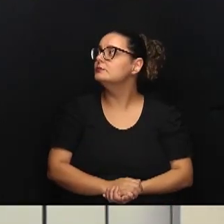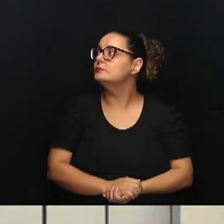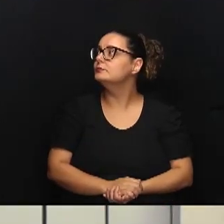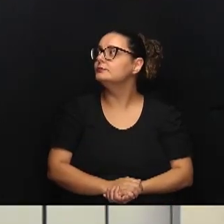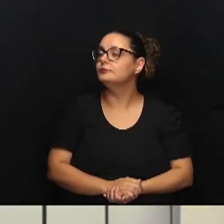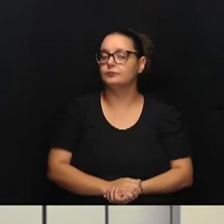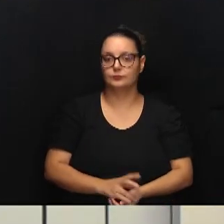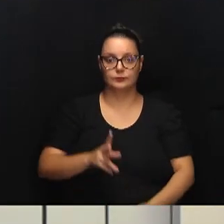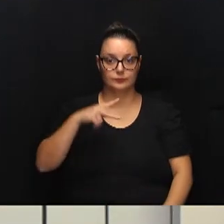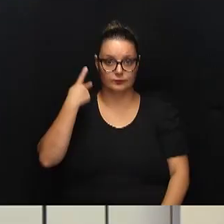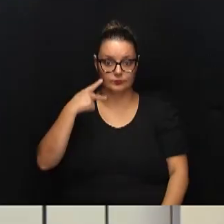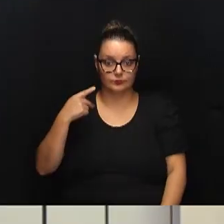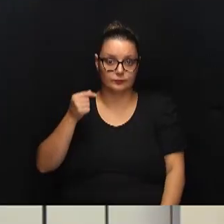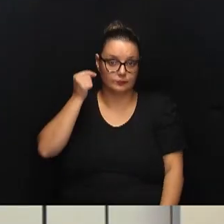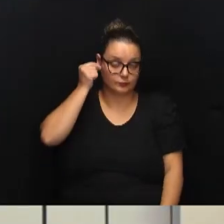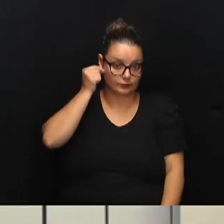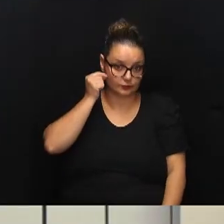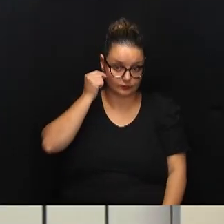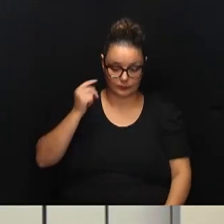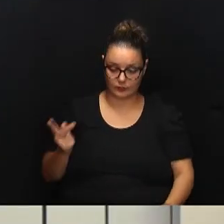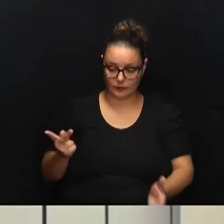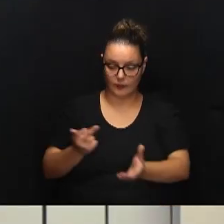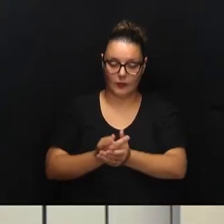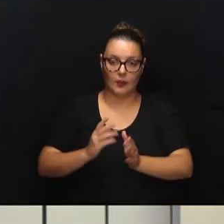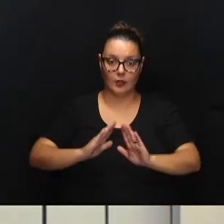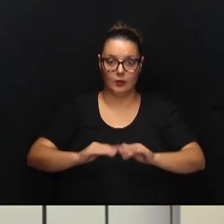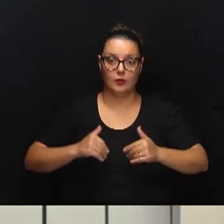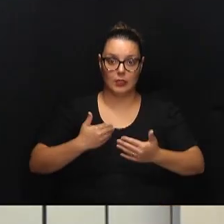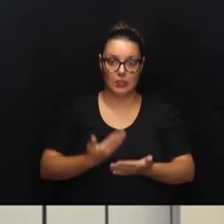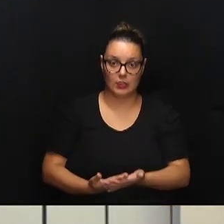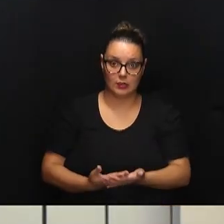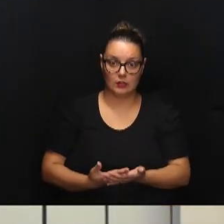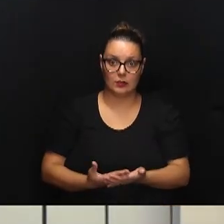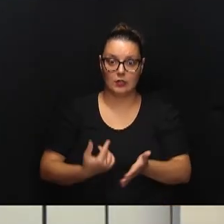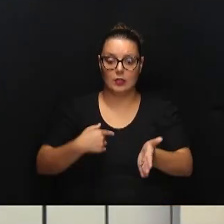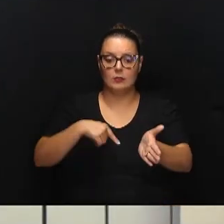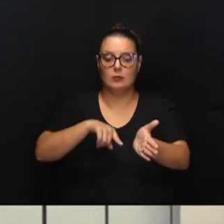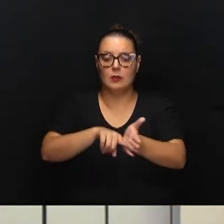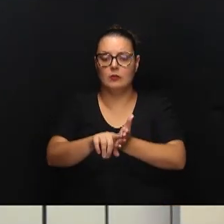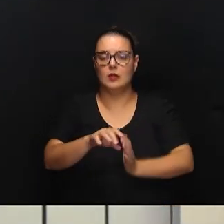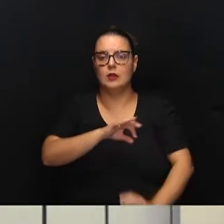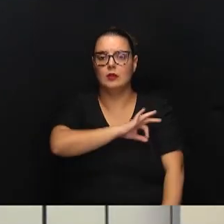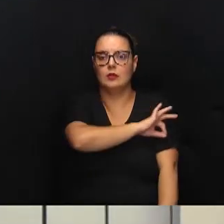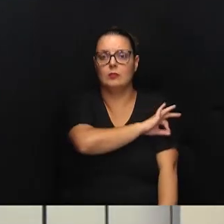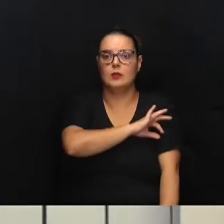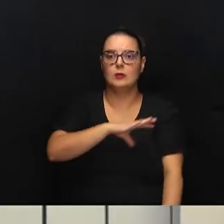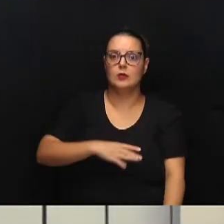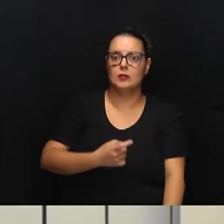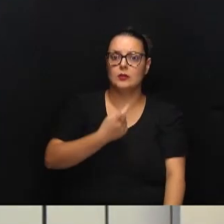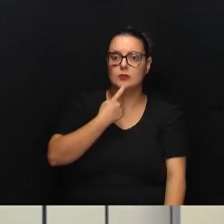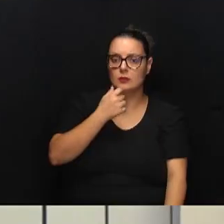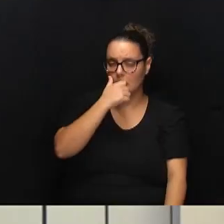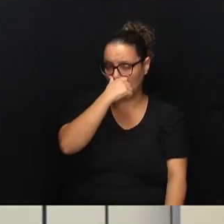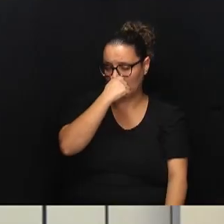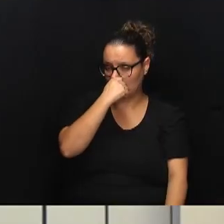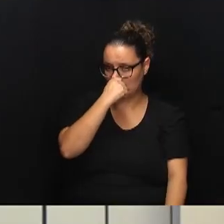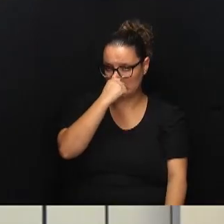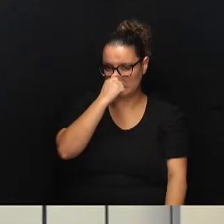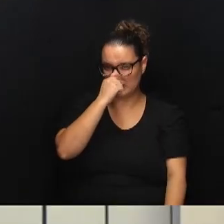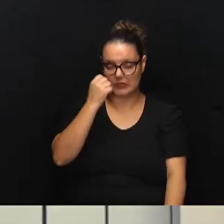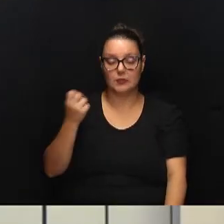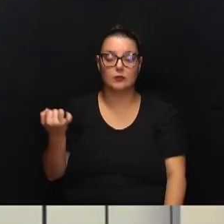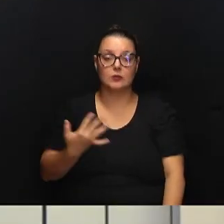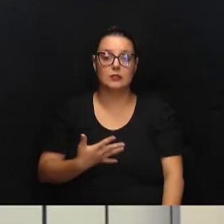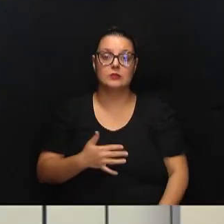O vereador Marcelo Silva protocolou um requerimento para questionar a Prefeitura de Campinas sobre quantos